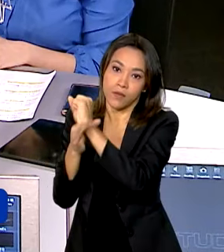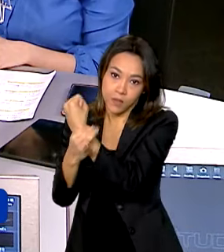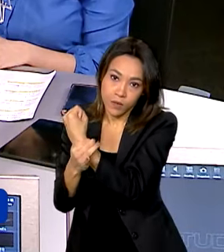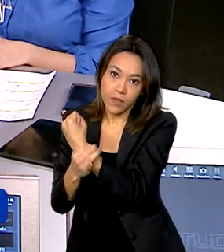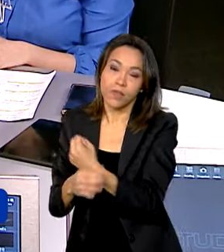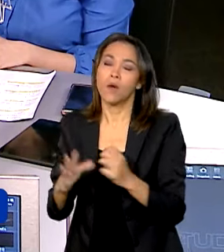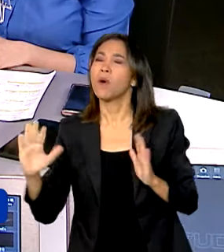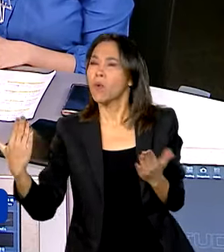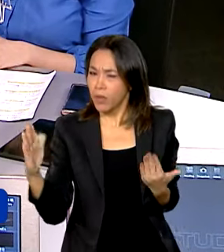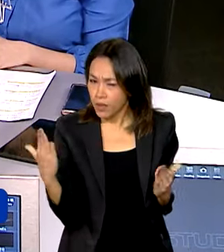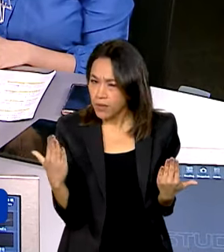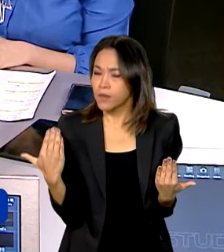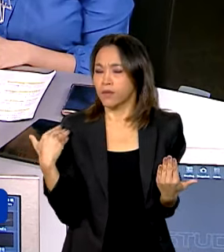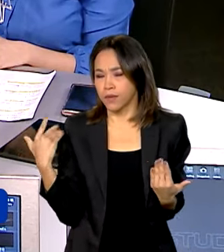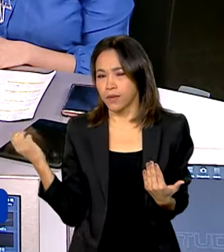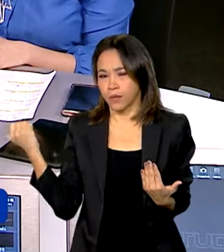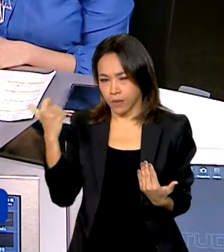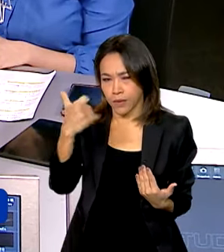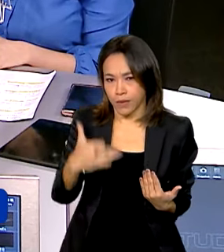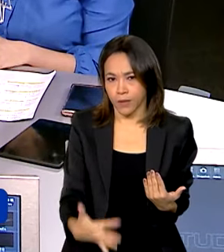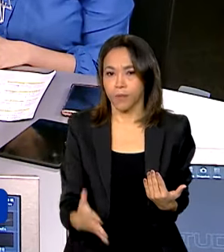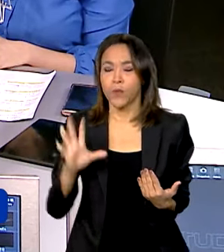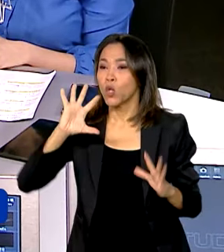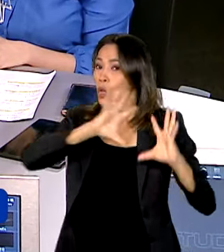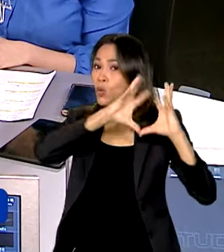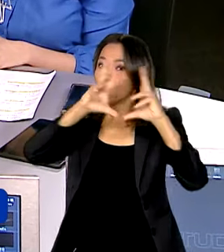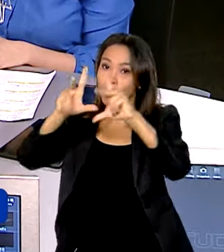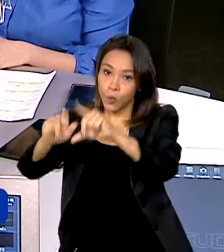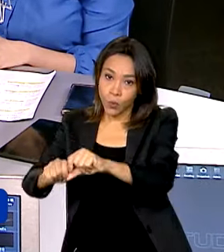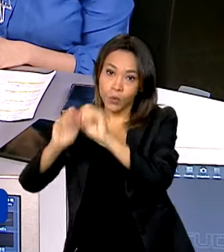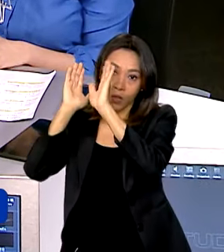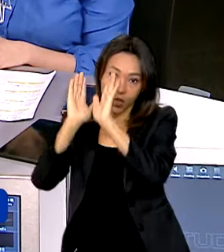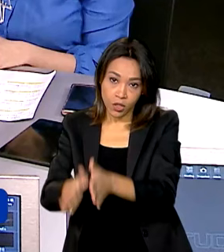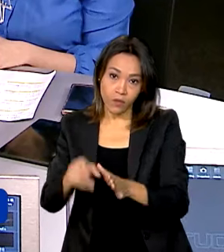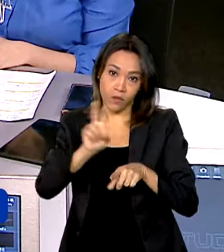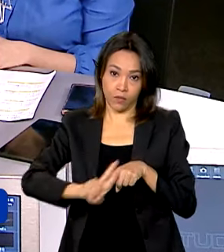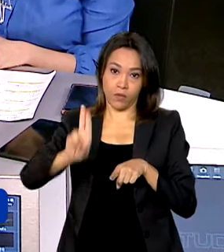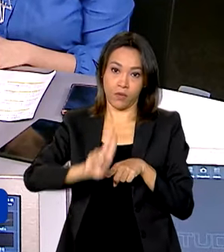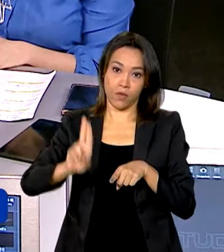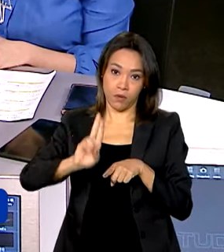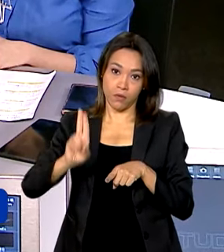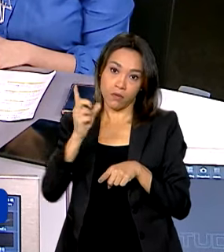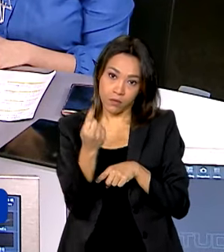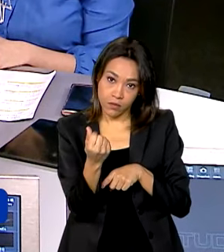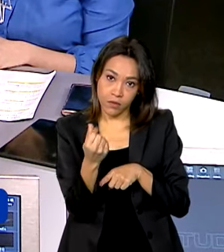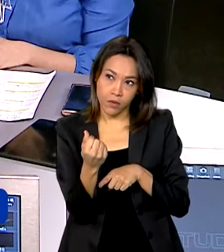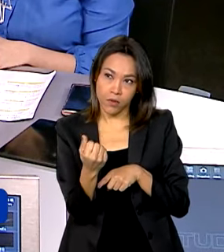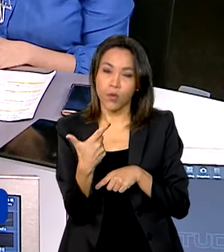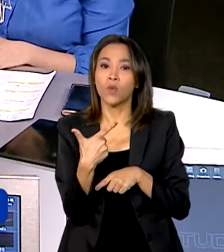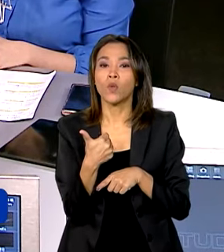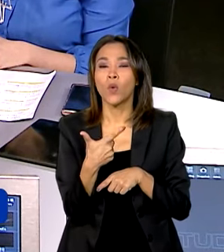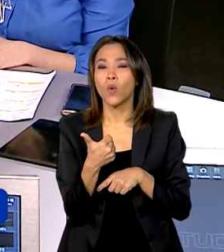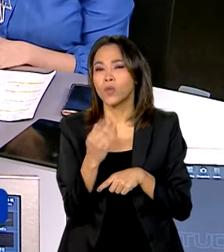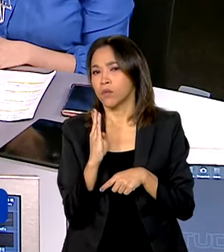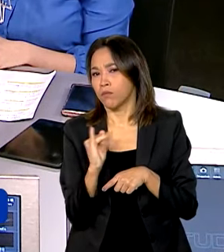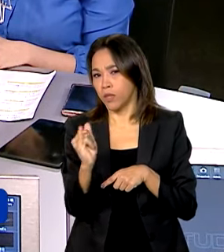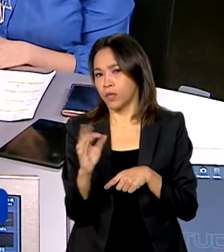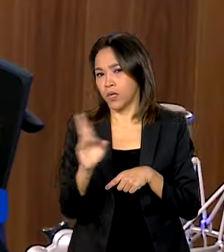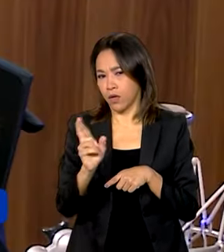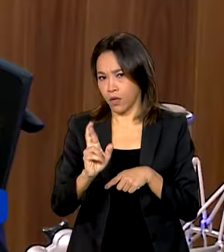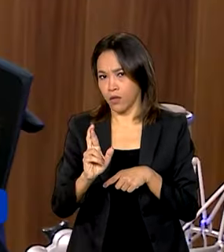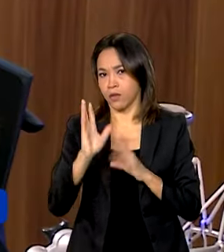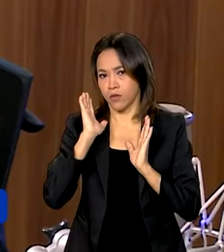uma comparação tudo que já foi aplicado no pisp ao longo desses anos é em torno de R bilhões deais